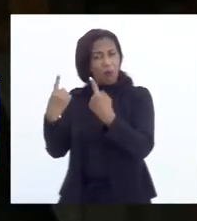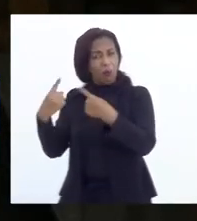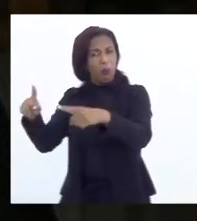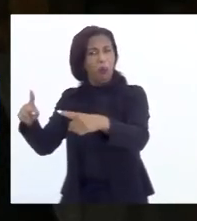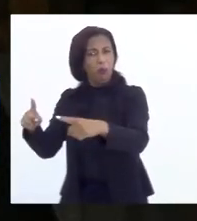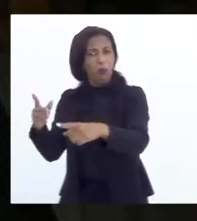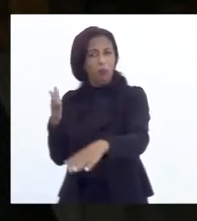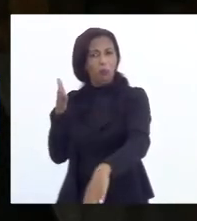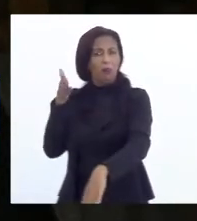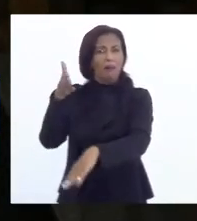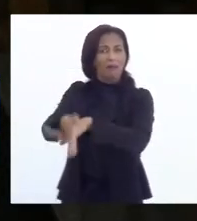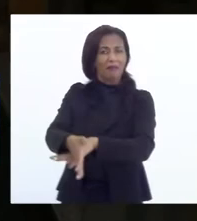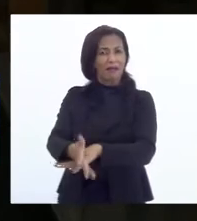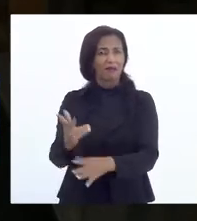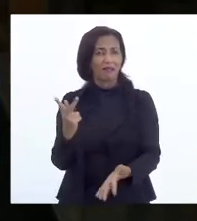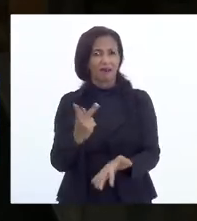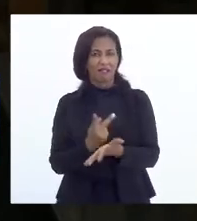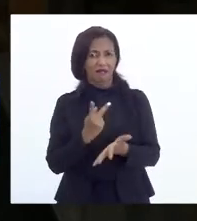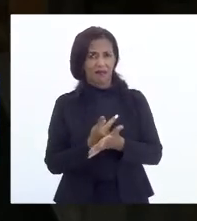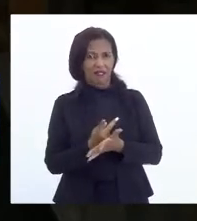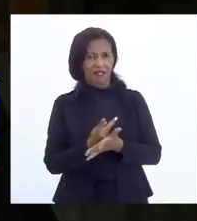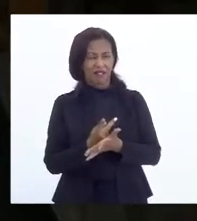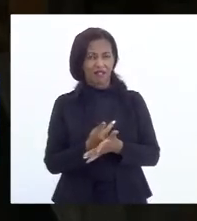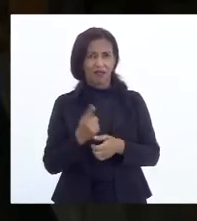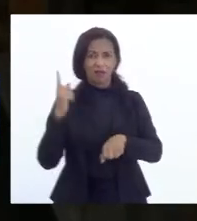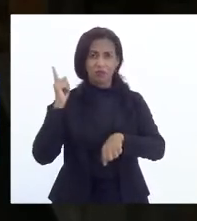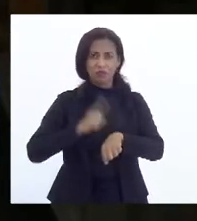por uma entrada desse tipo.